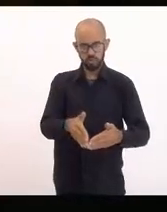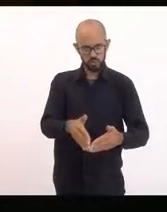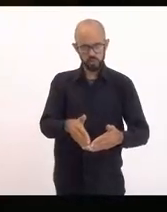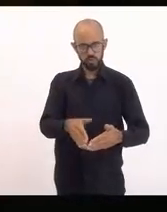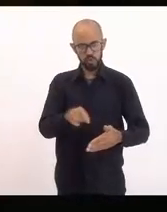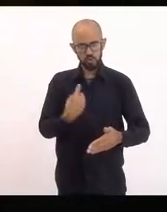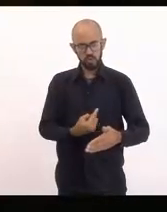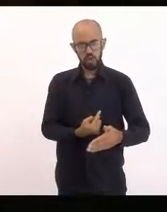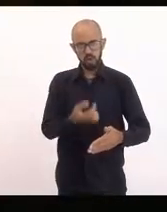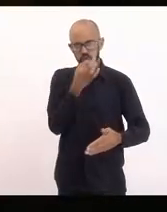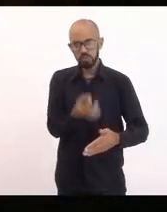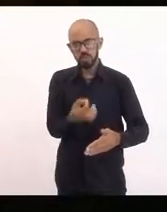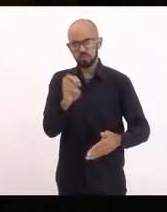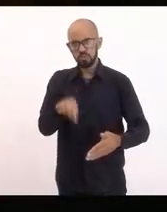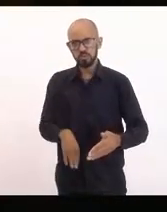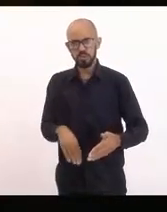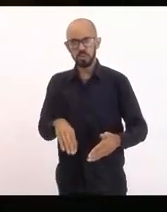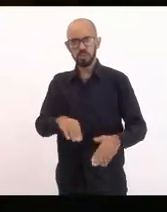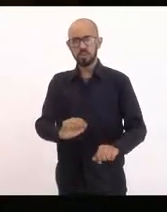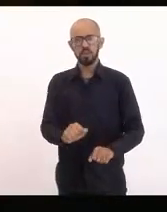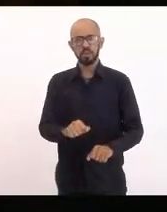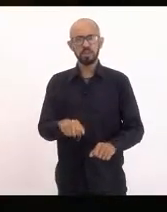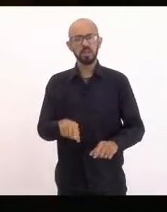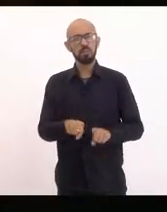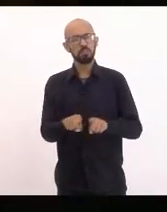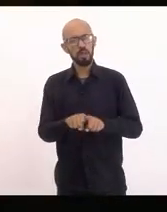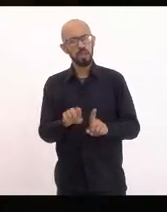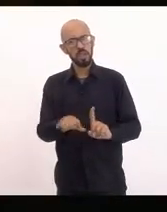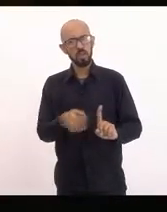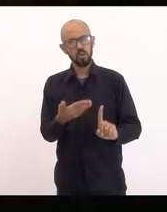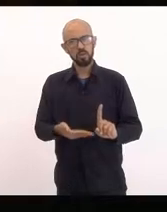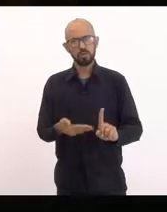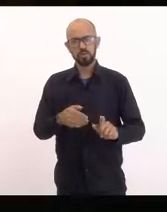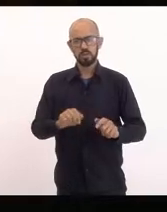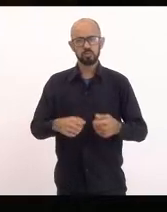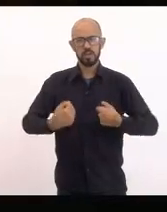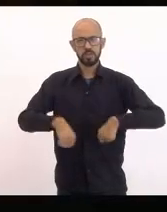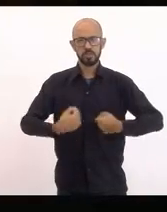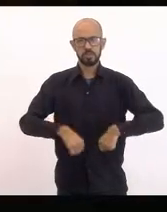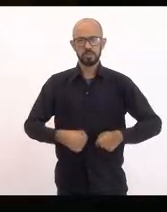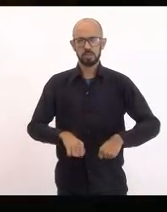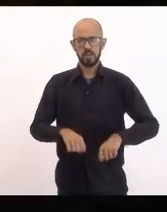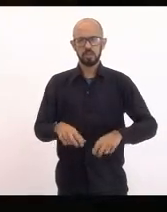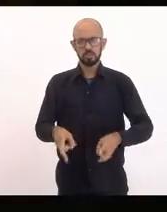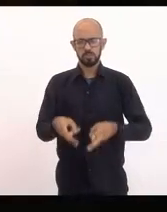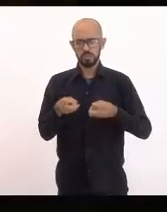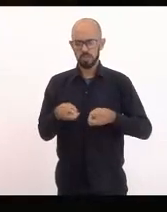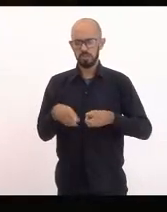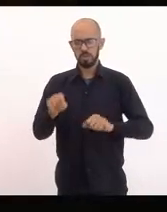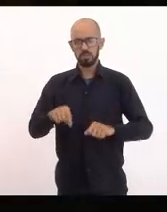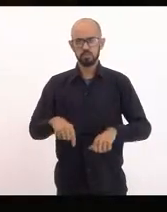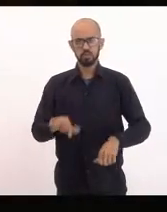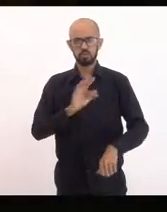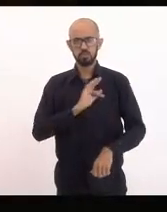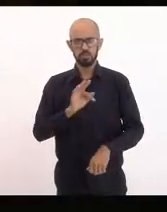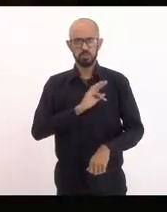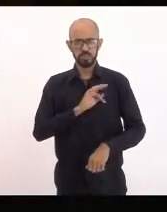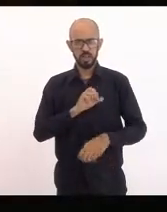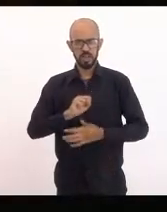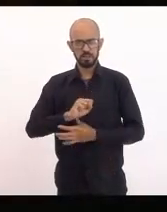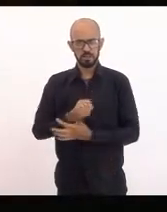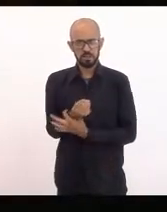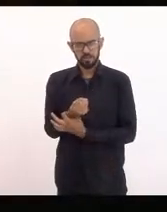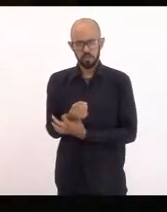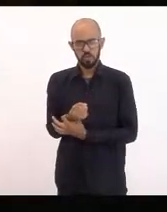e reconhecemos, inclusive, a necessidade de vermos os agentes da segurança